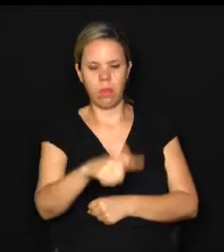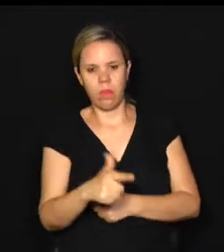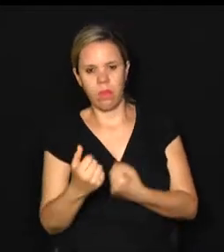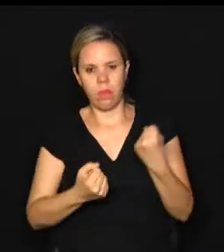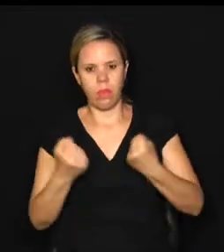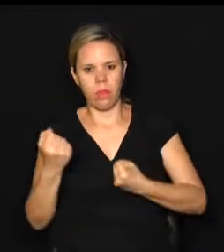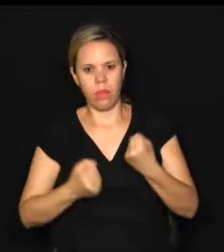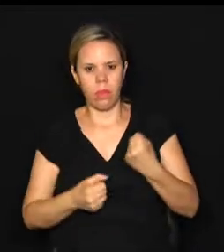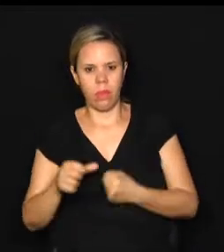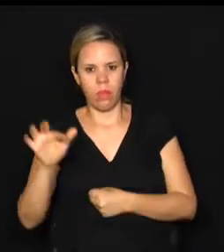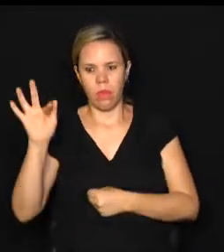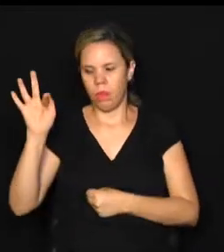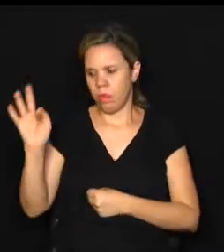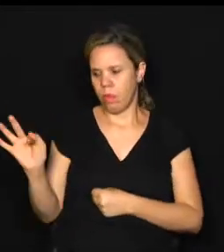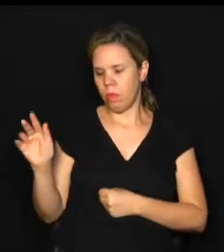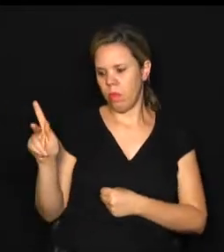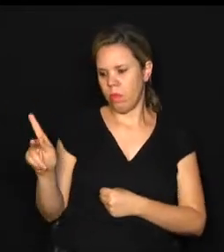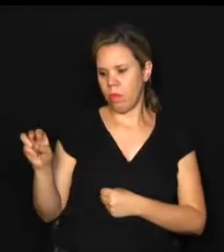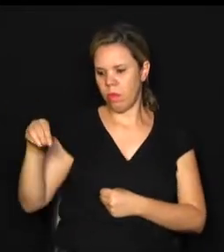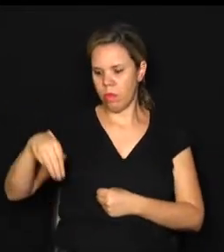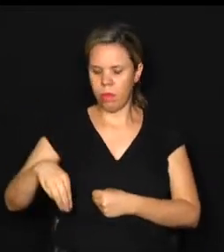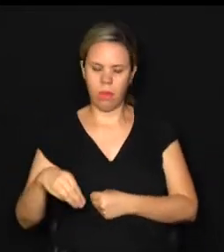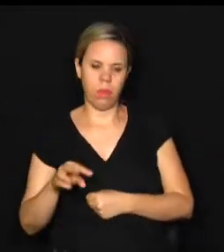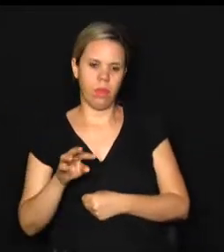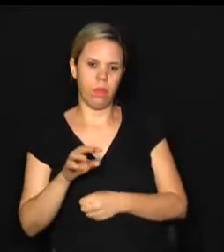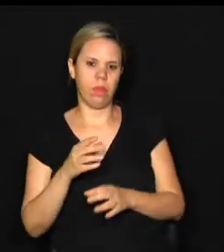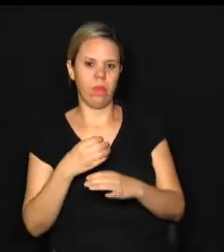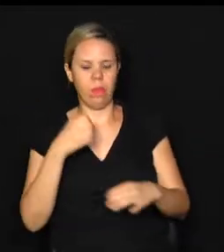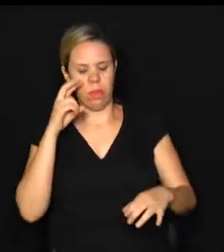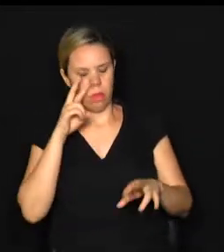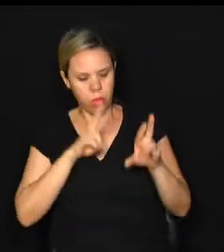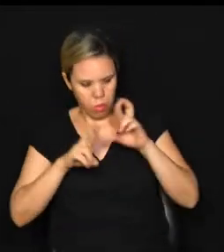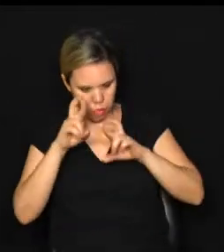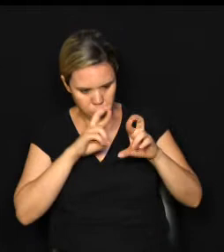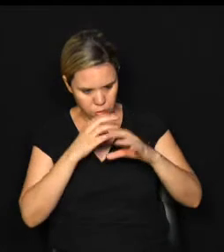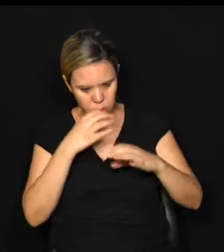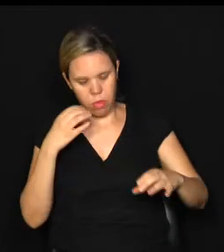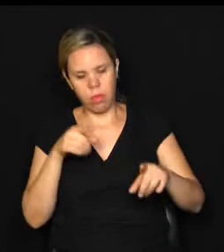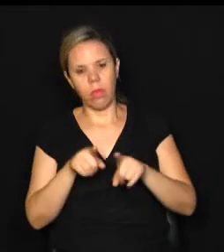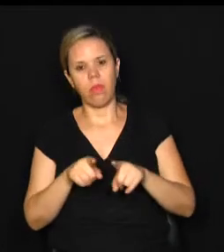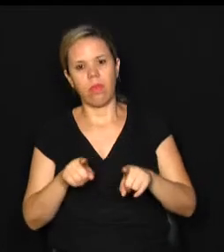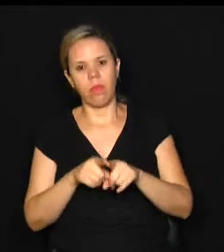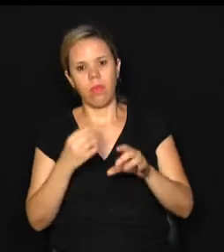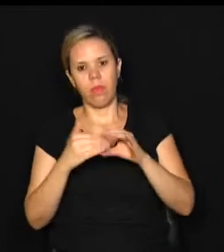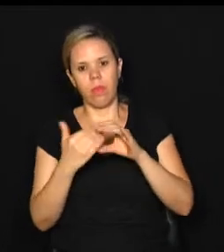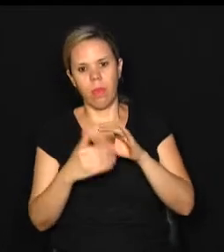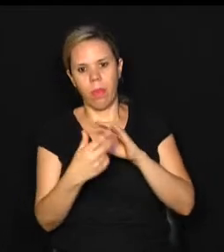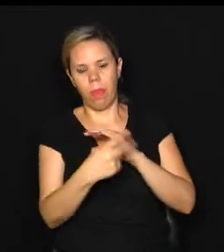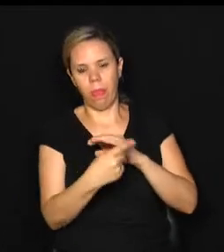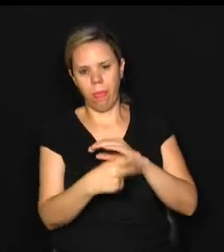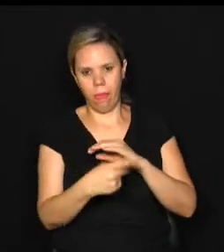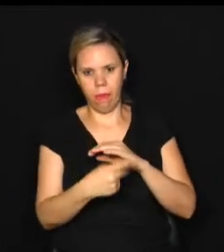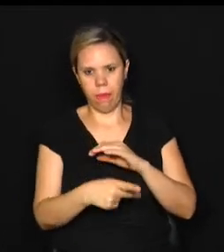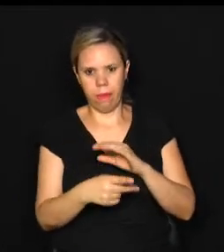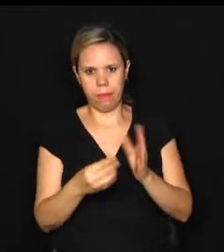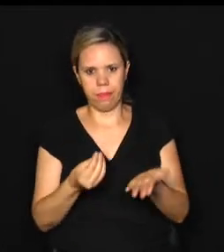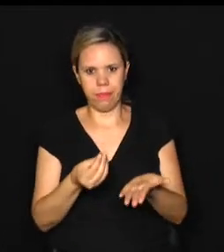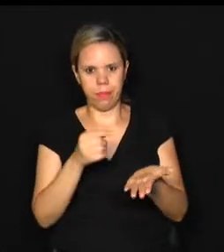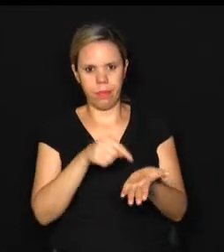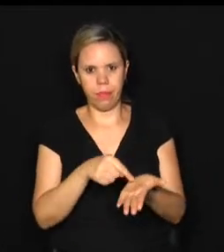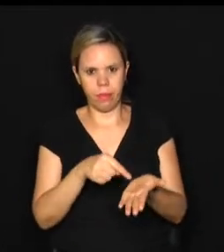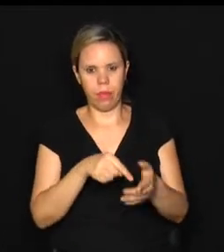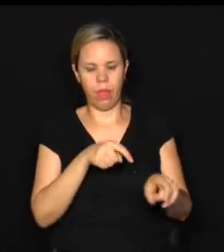a FPM Topografia. Eu até peguei o e-mail que eles passaram aqui para a